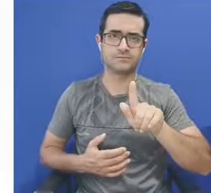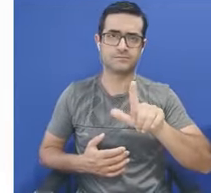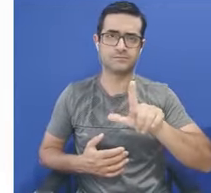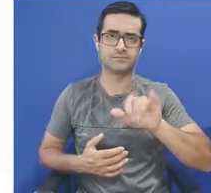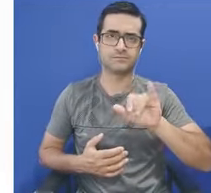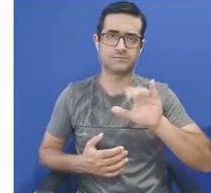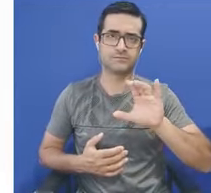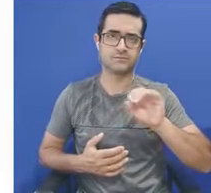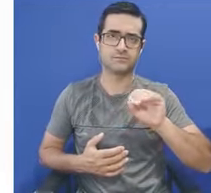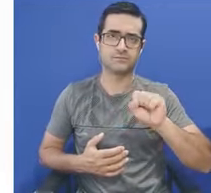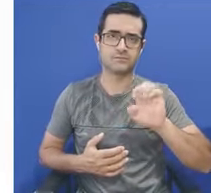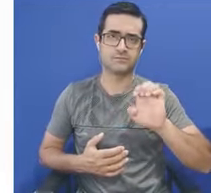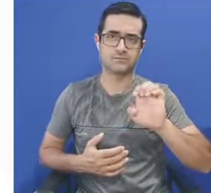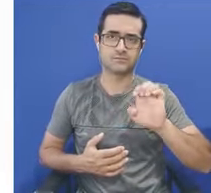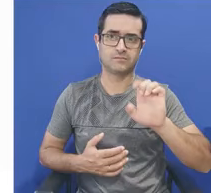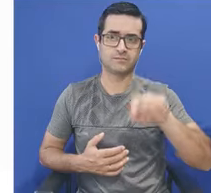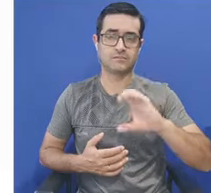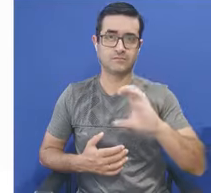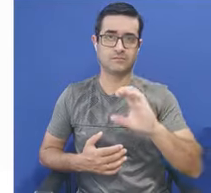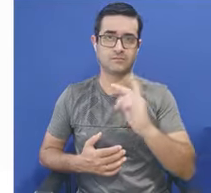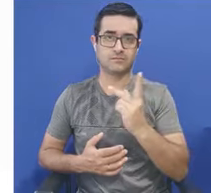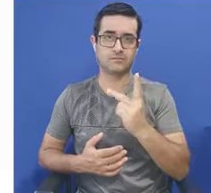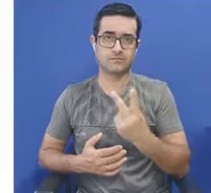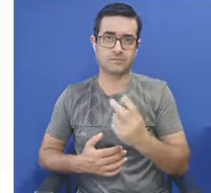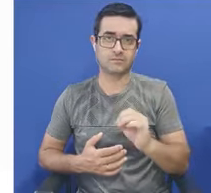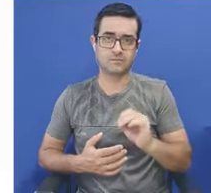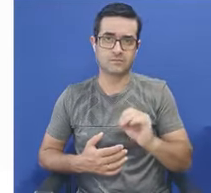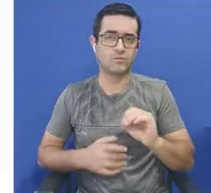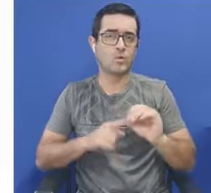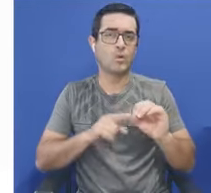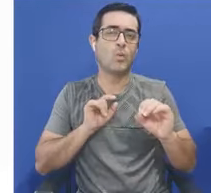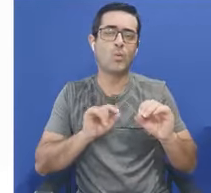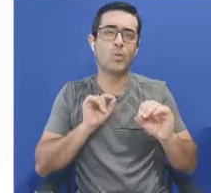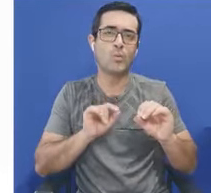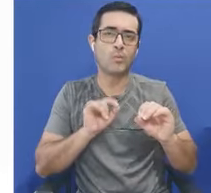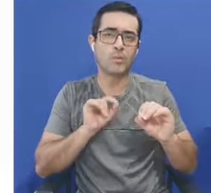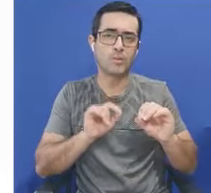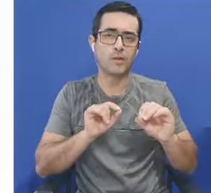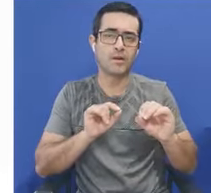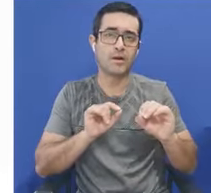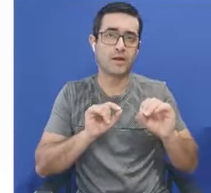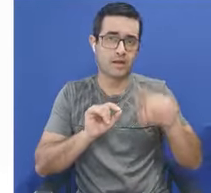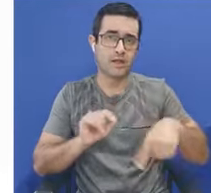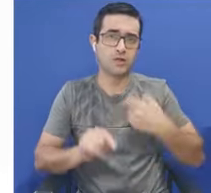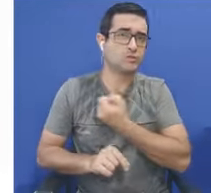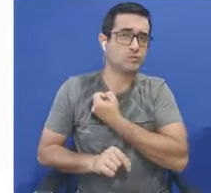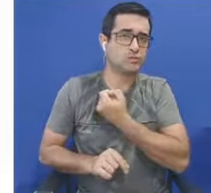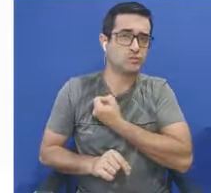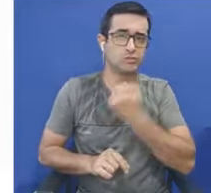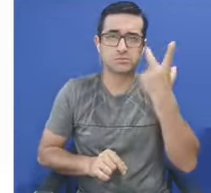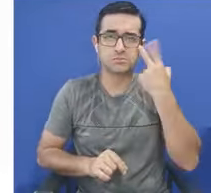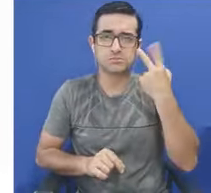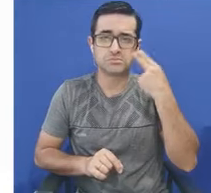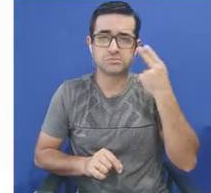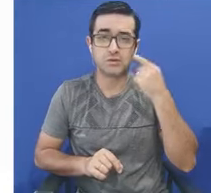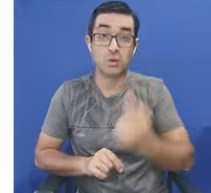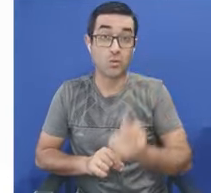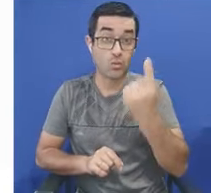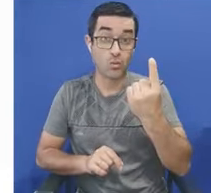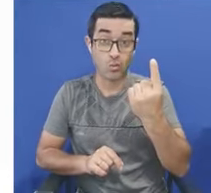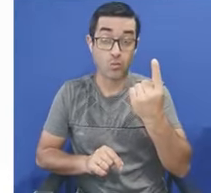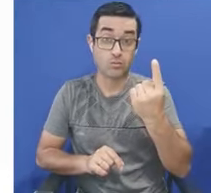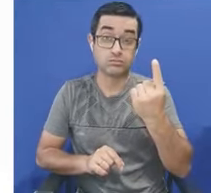CH2O, a proporção de números inteiros, né, dos elementos é 1 de carbono para 2 de hidrogênio para 1